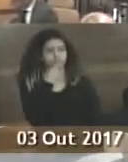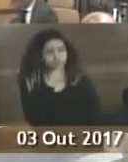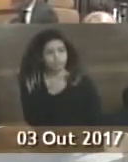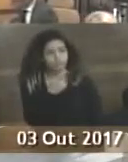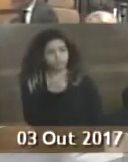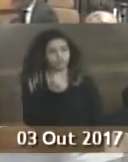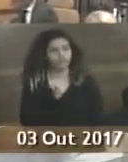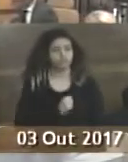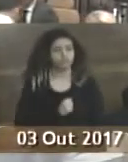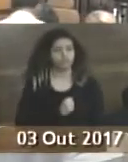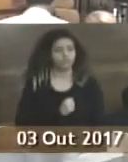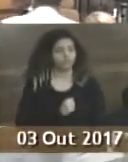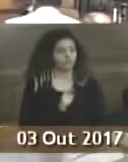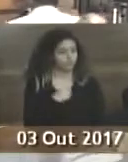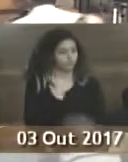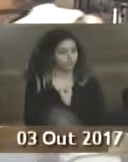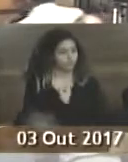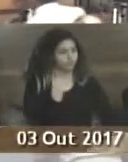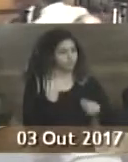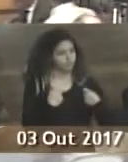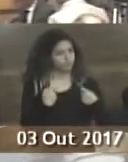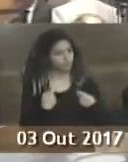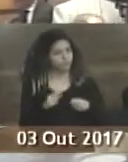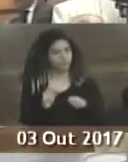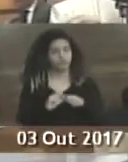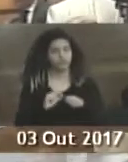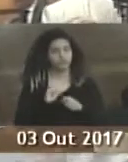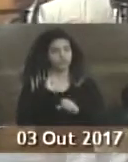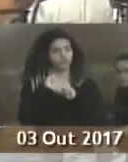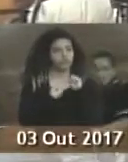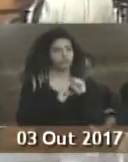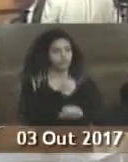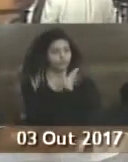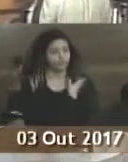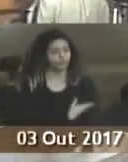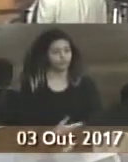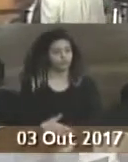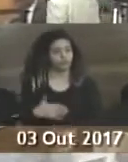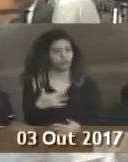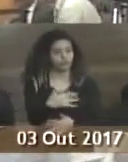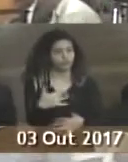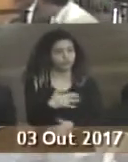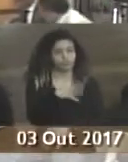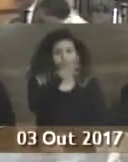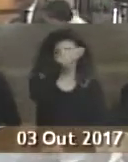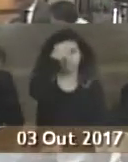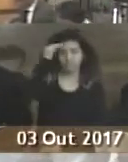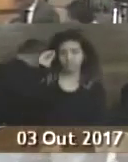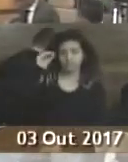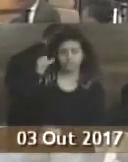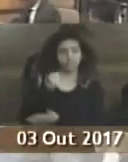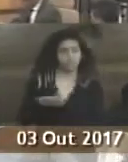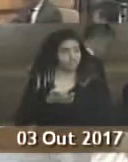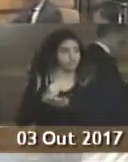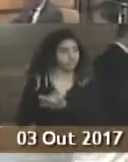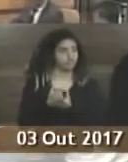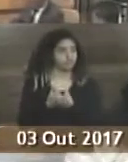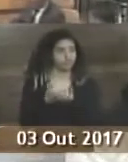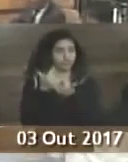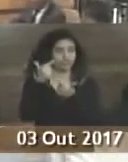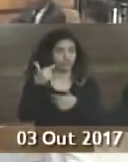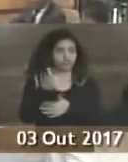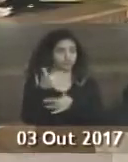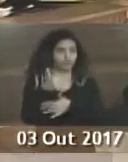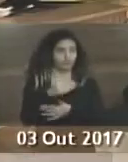falou, a gente tem que fazer com que mude a cultura da nossa cidade, de esquecer as bases econômicas da nossa cidade,